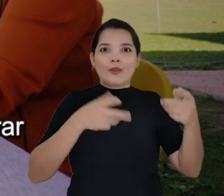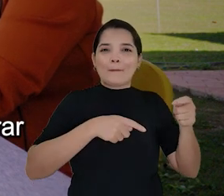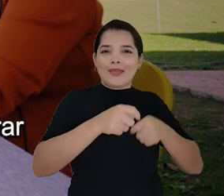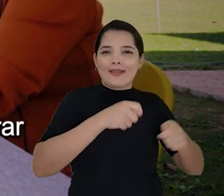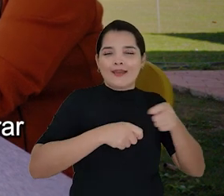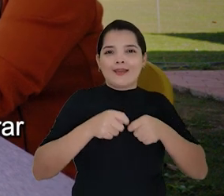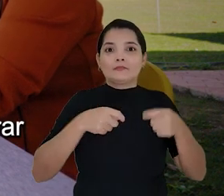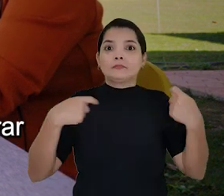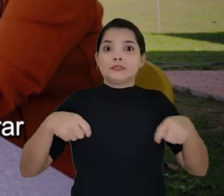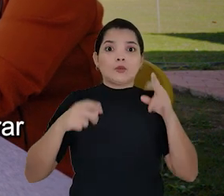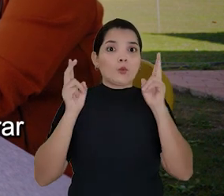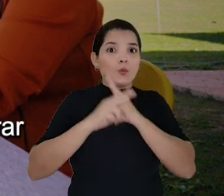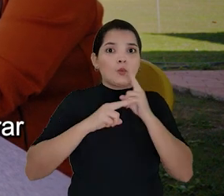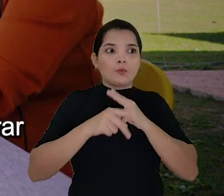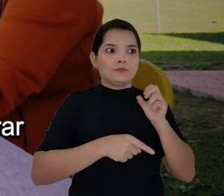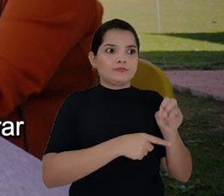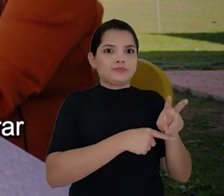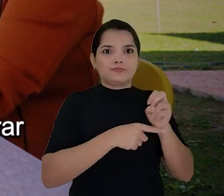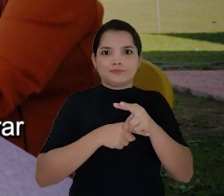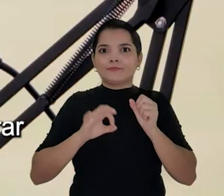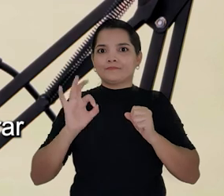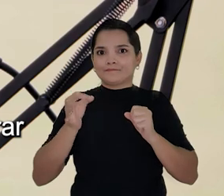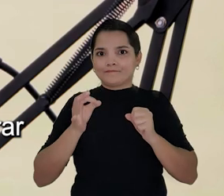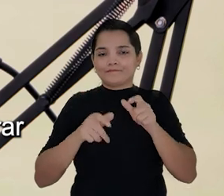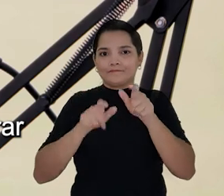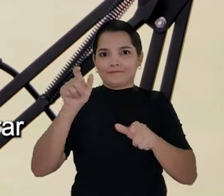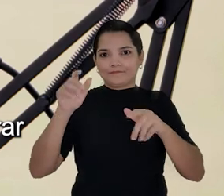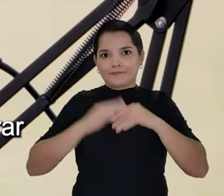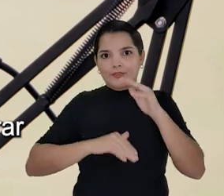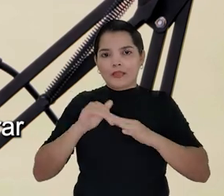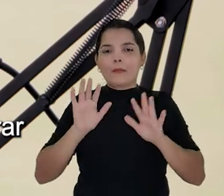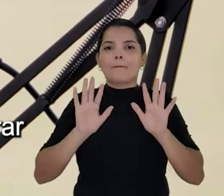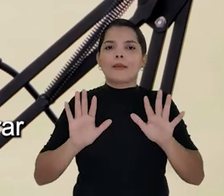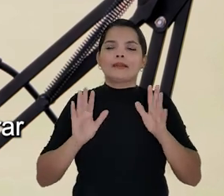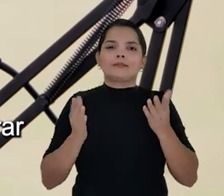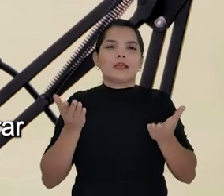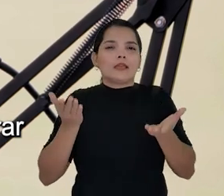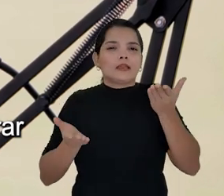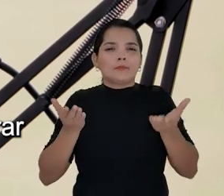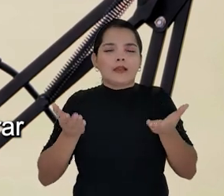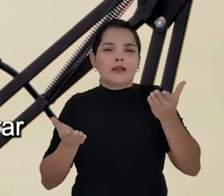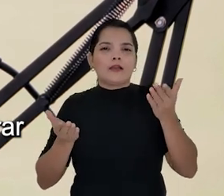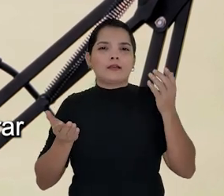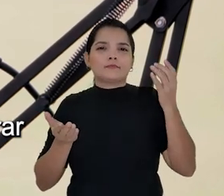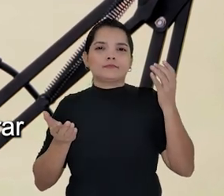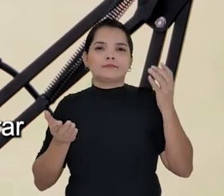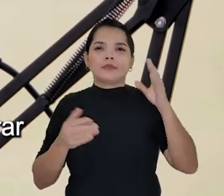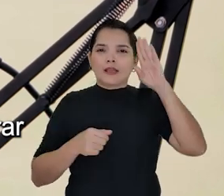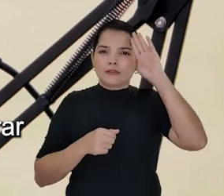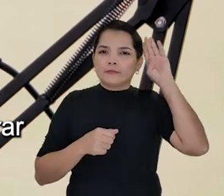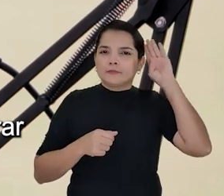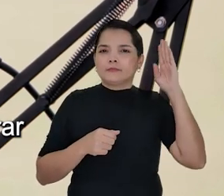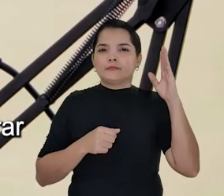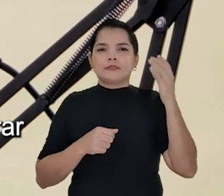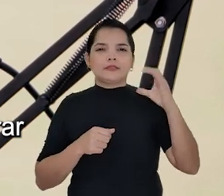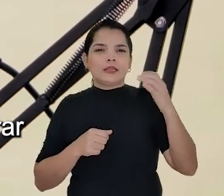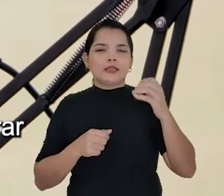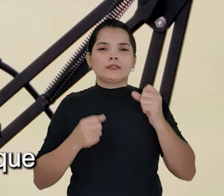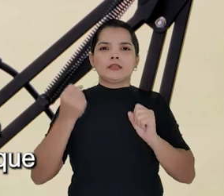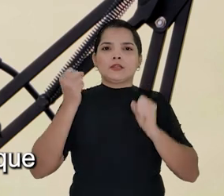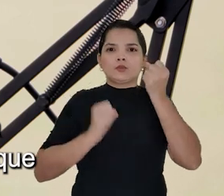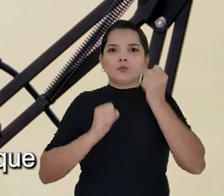profissionais agora como equilibrar eh academia ciência e Indústria para